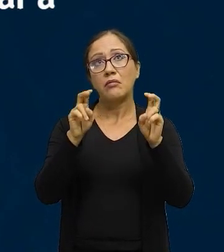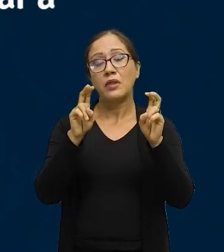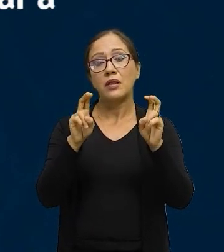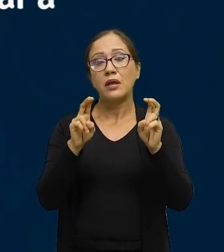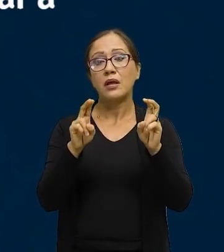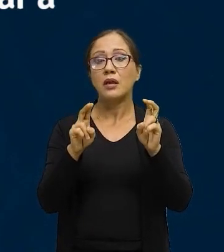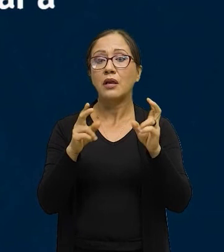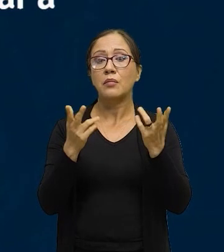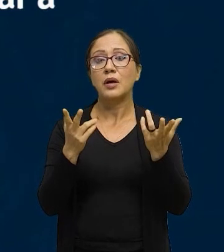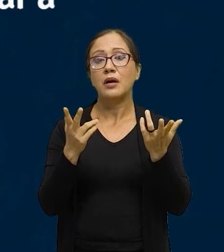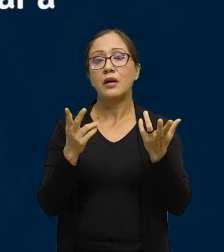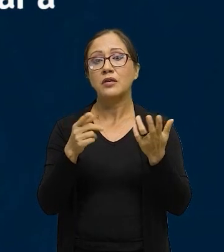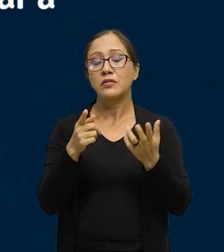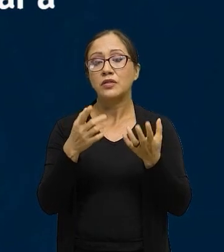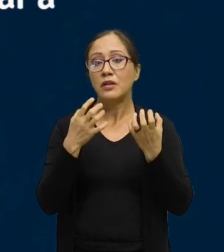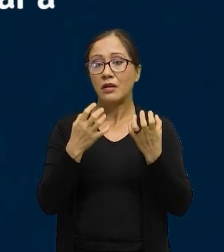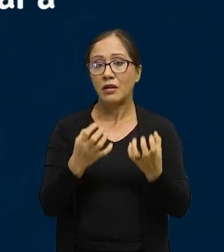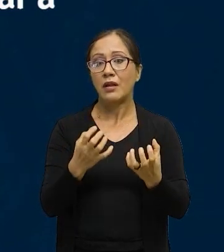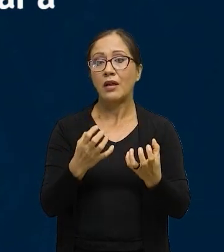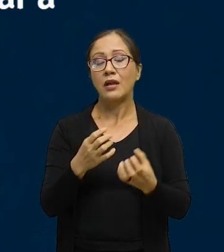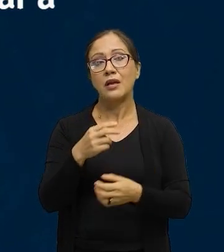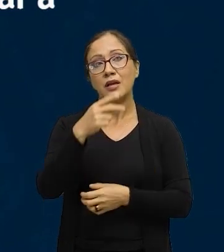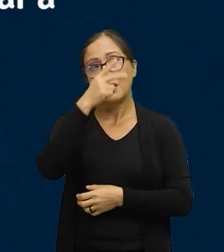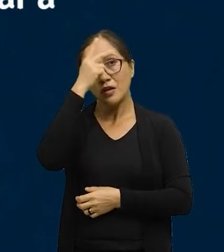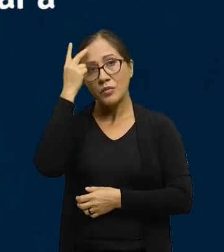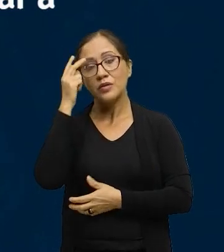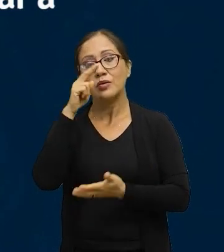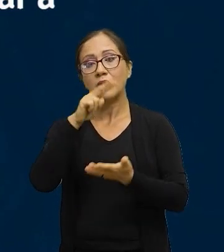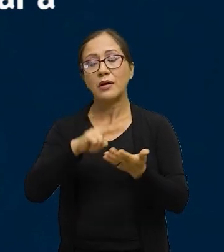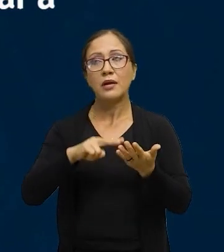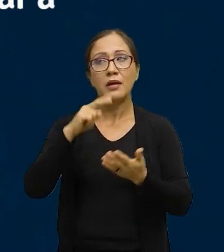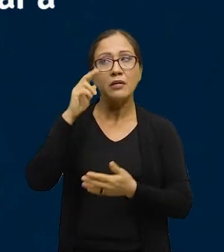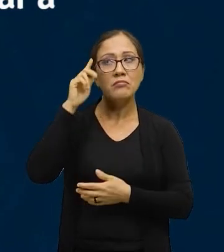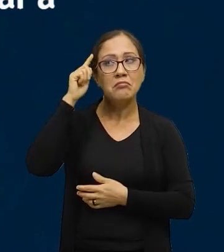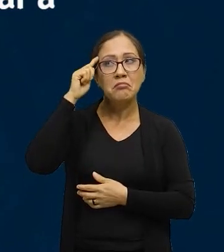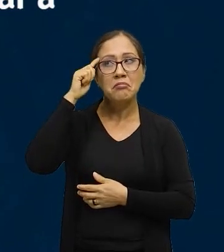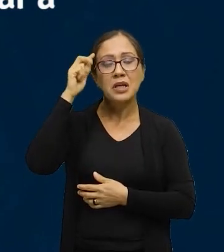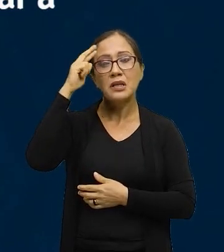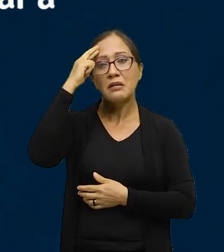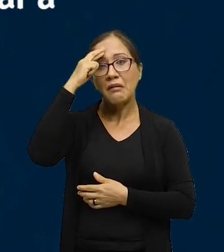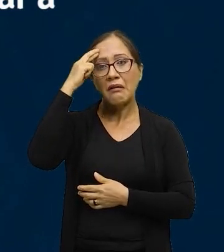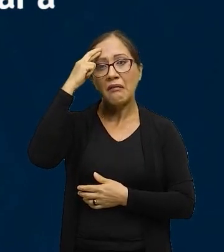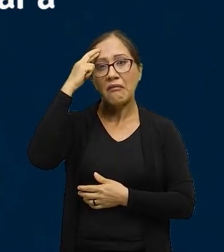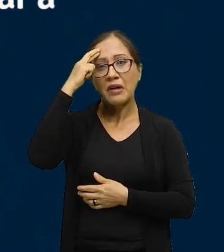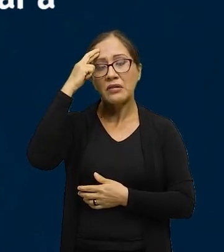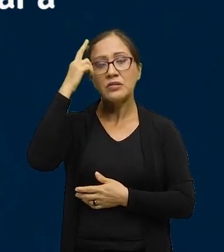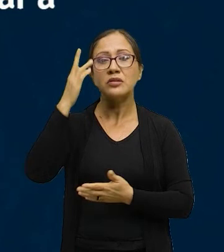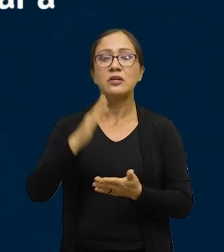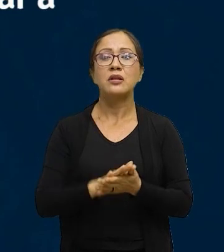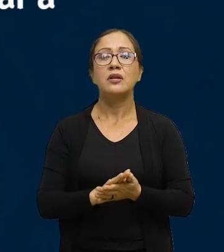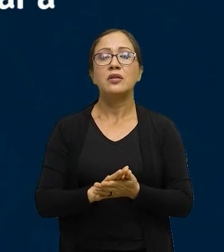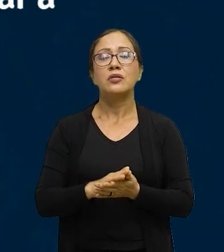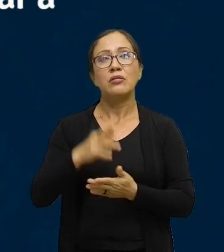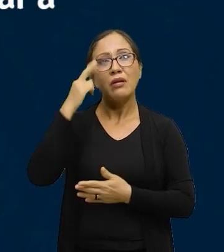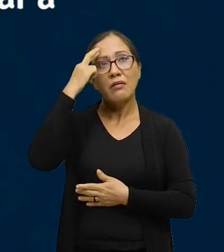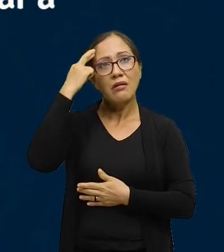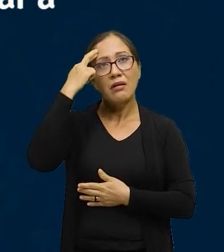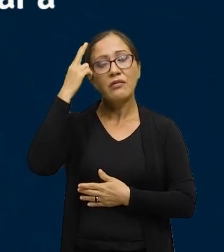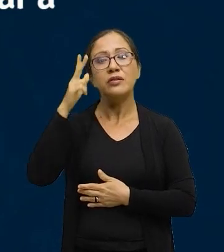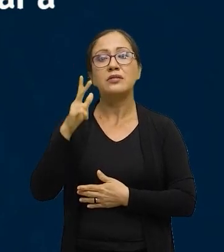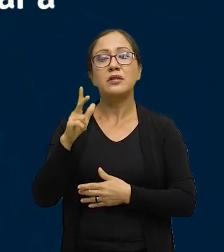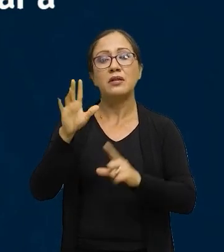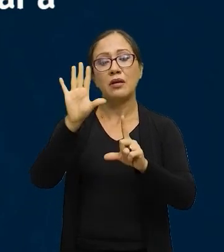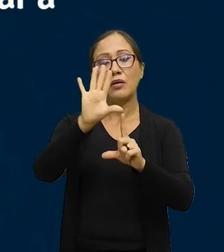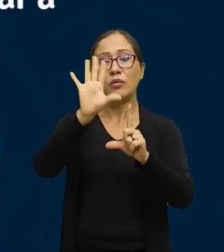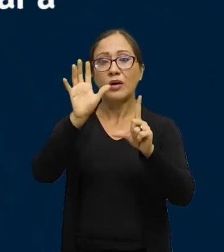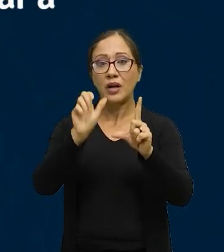você quer que a pessoa que lê reflita, leva à reflexão. Então, nessa reflexão, o